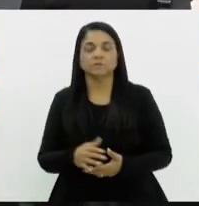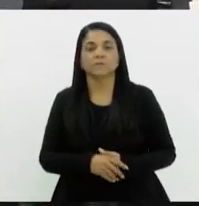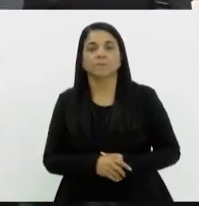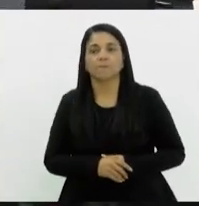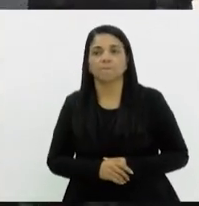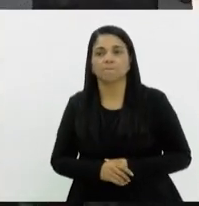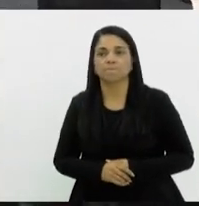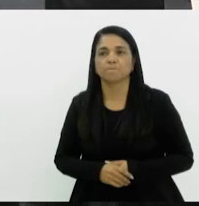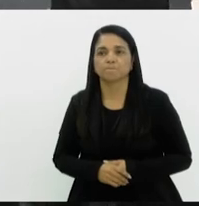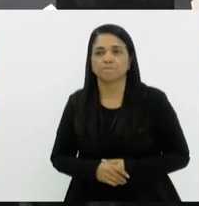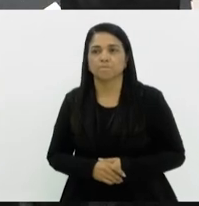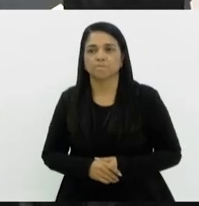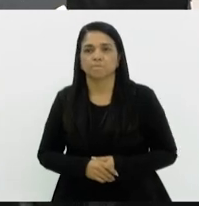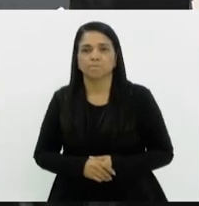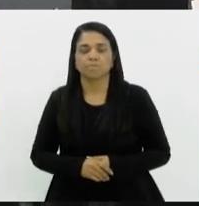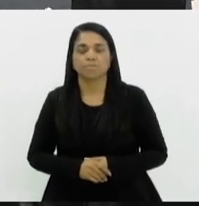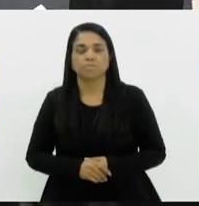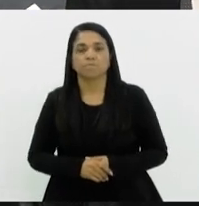Eu só permiti, porque era